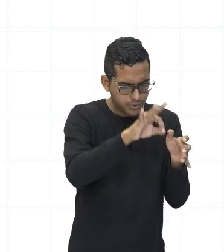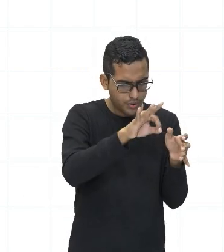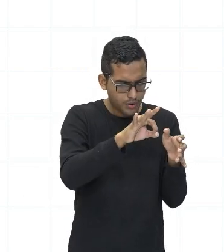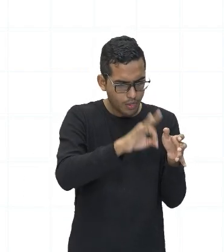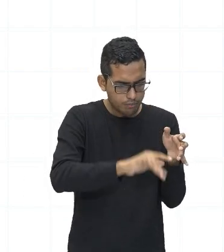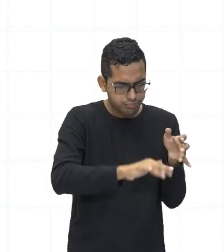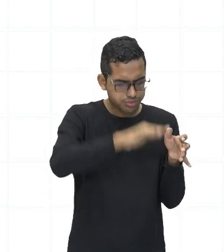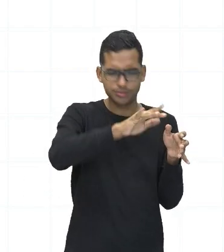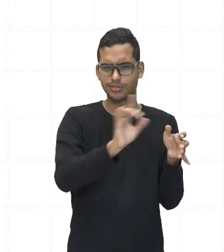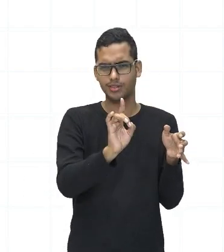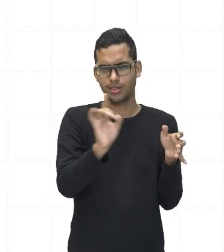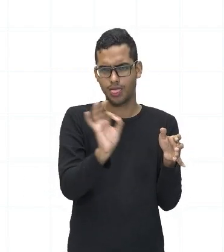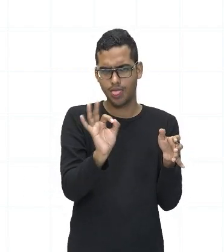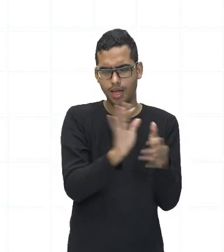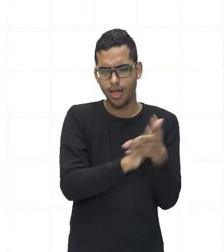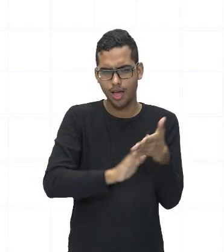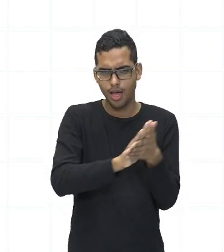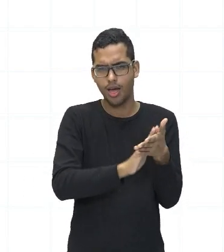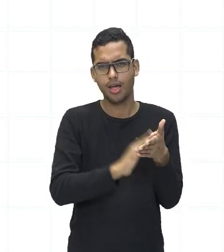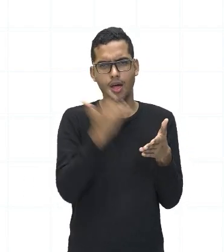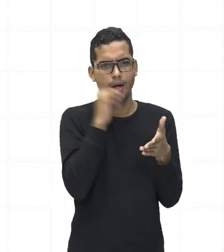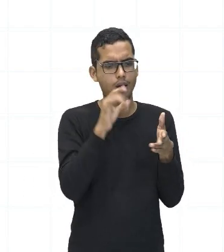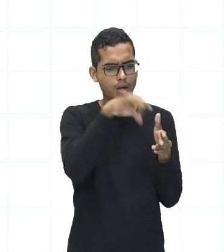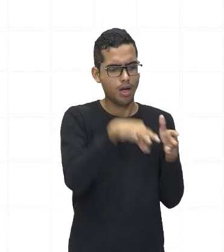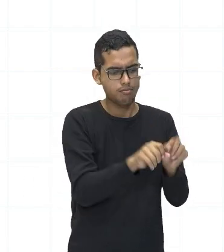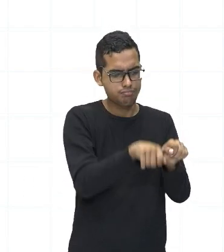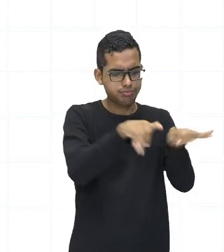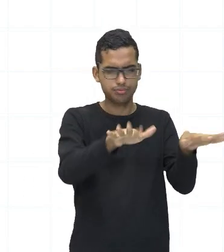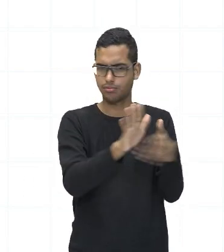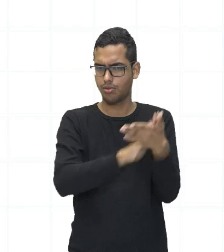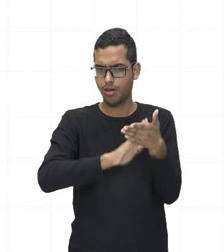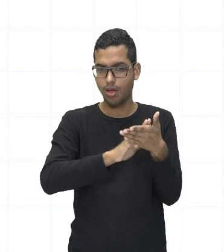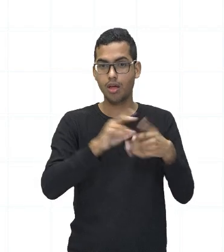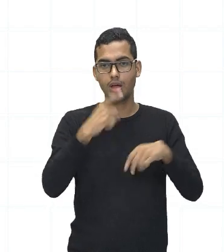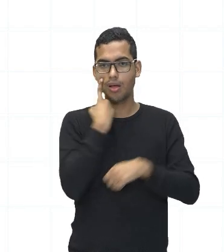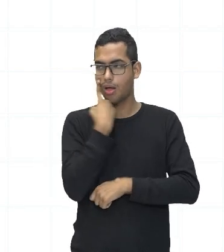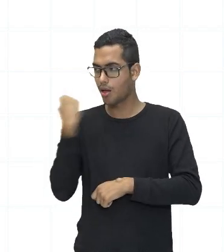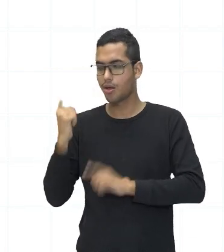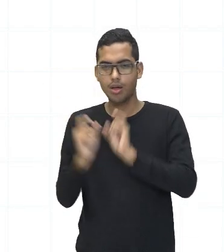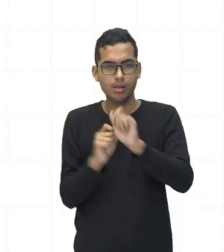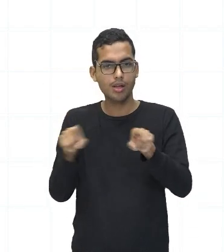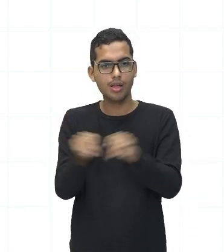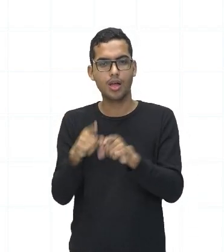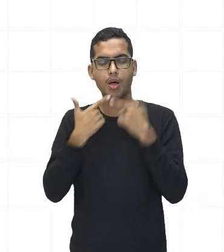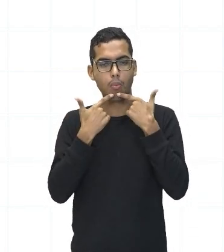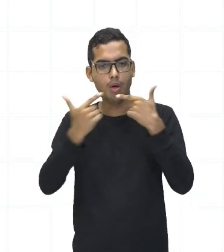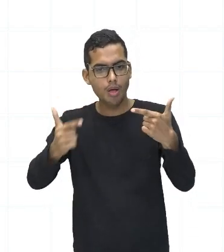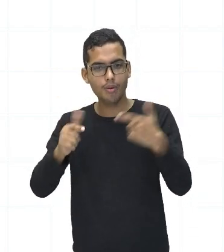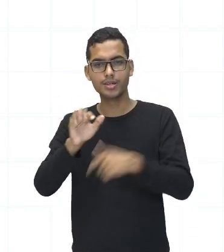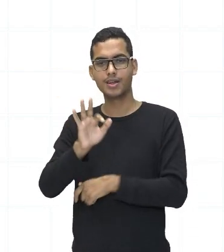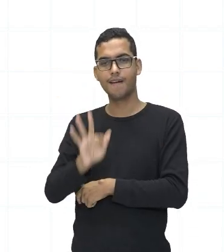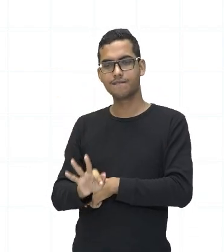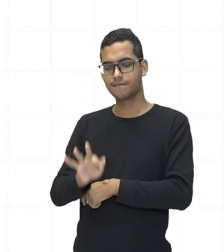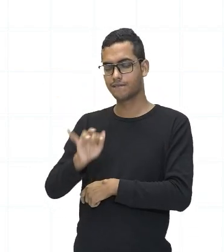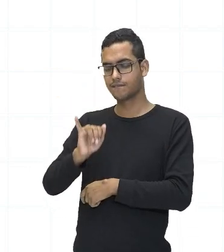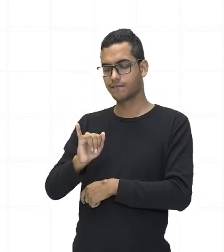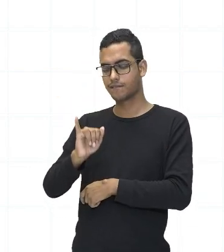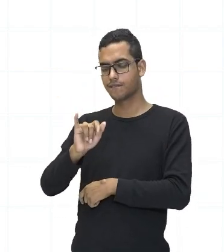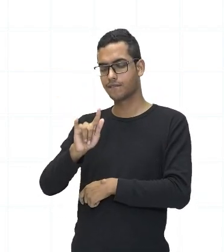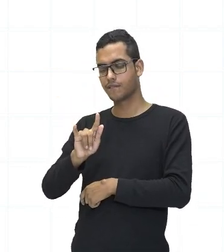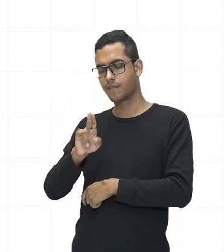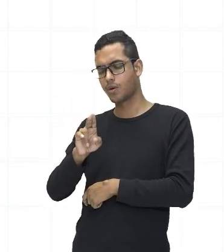a linguagem é figurada, não é? Porque esse encher que aí está, não é